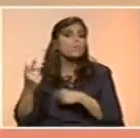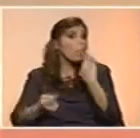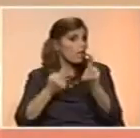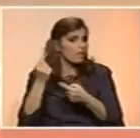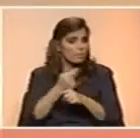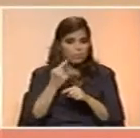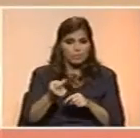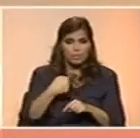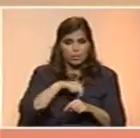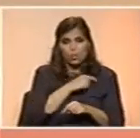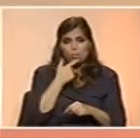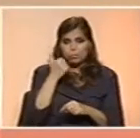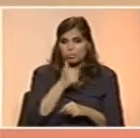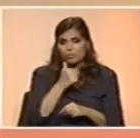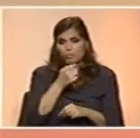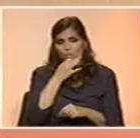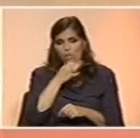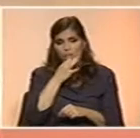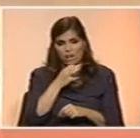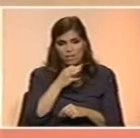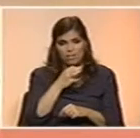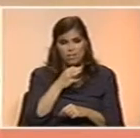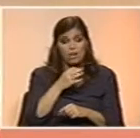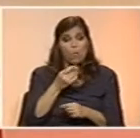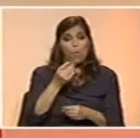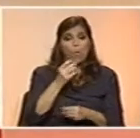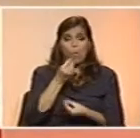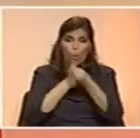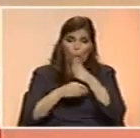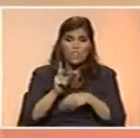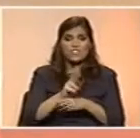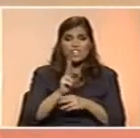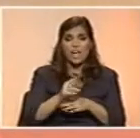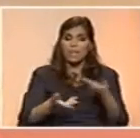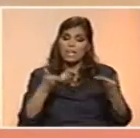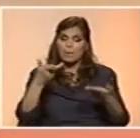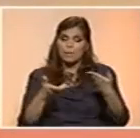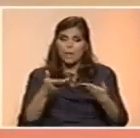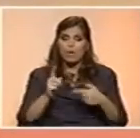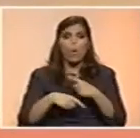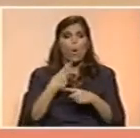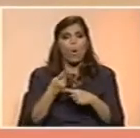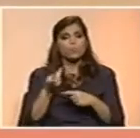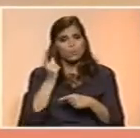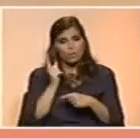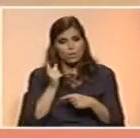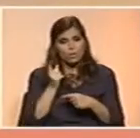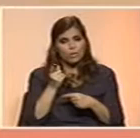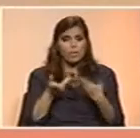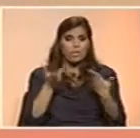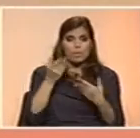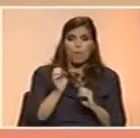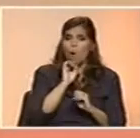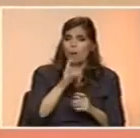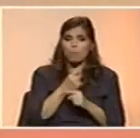nós não podemos contrapor, teoricamente, uma dieta vegetariana que seja equilibrada com uma que não é vegetariana, que não é equilibrada. Não